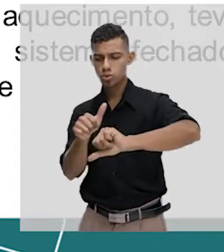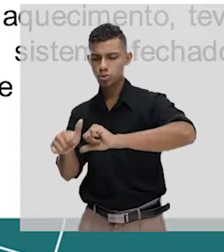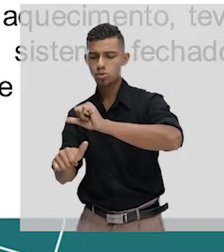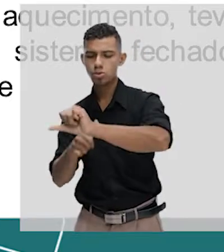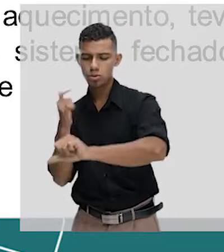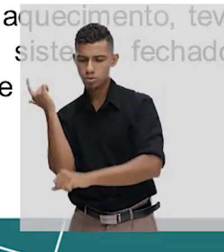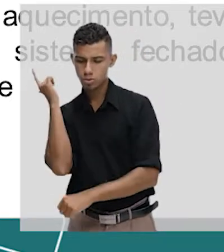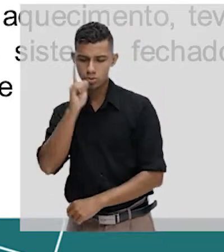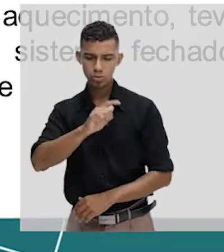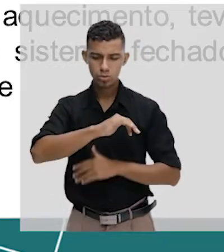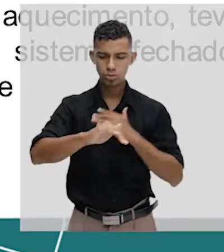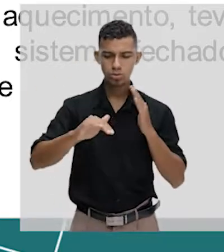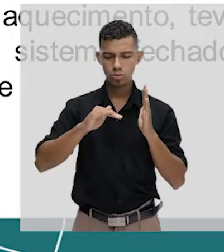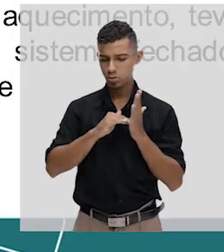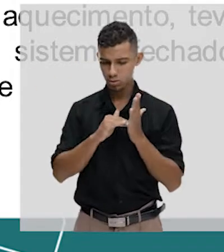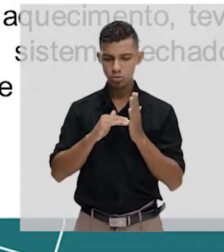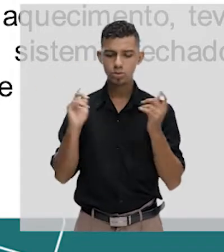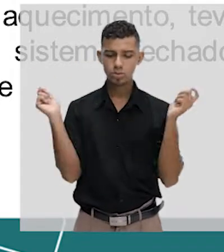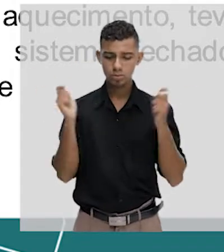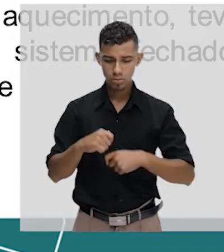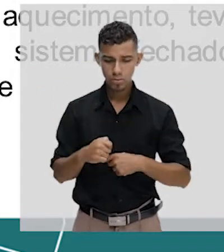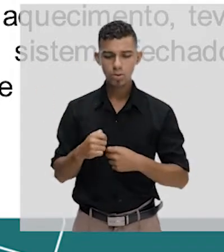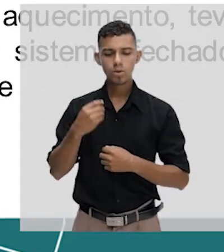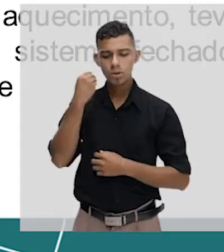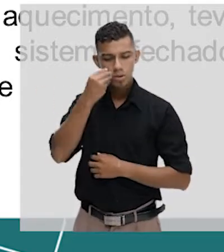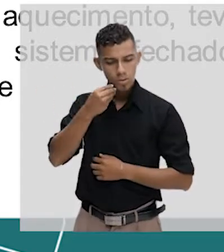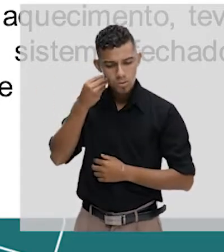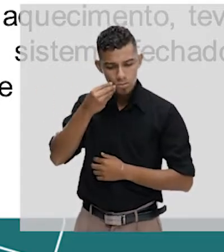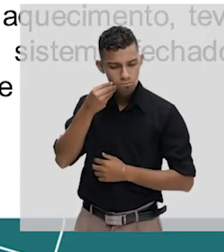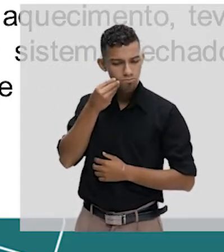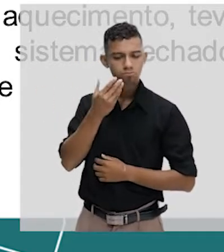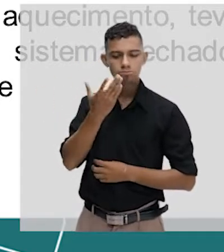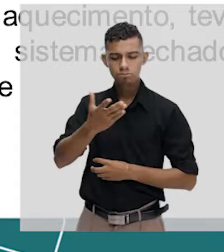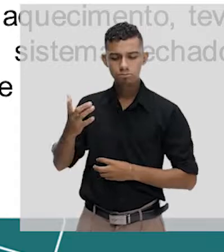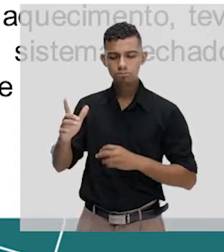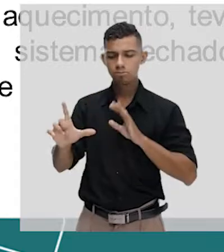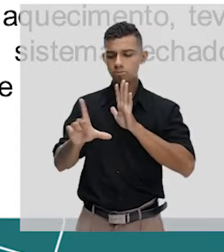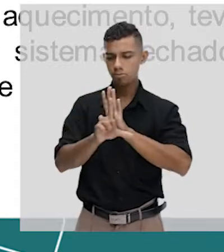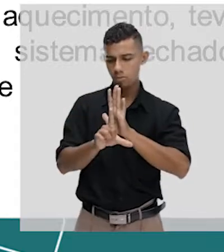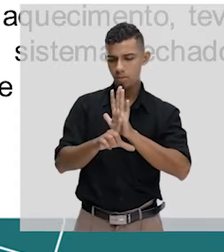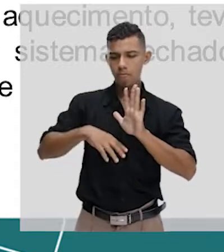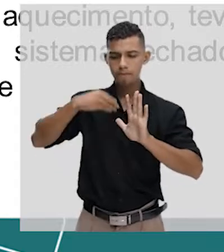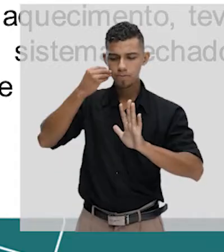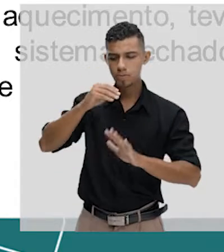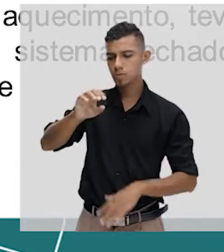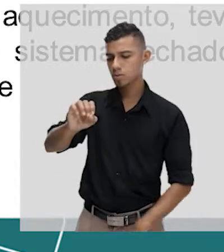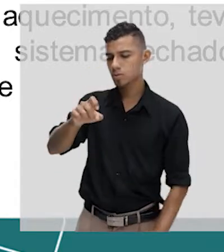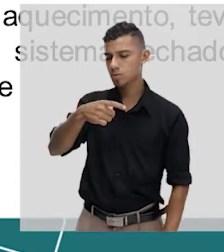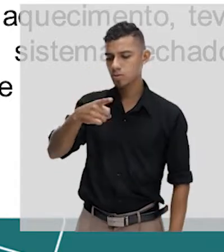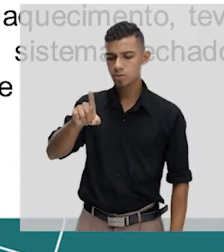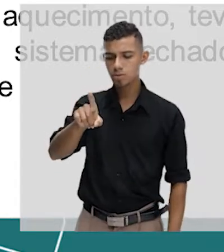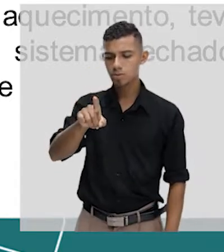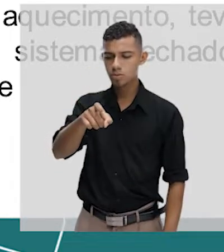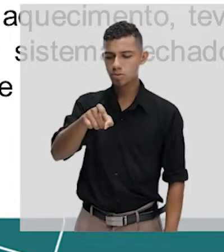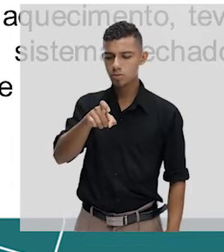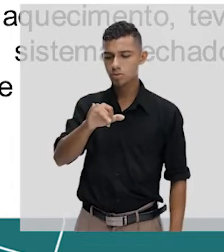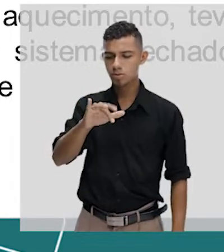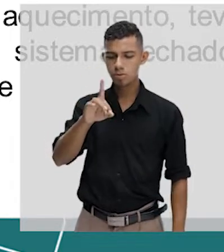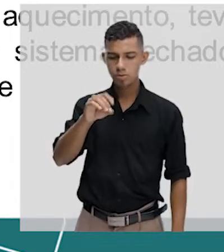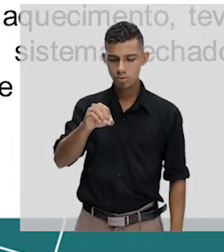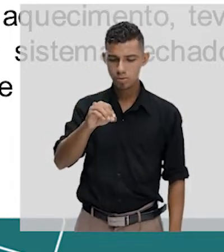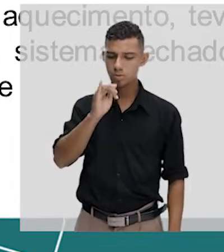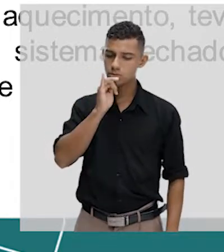lei depois de realizar um experimento com o óxido de mercúrio, nosso reagente, que antes de ser submetido